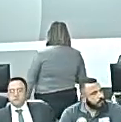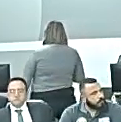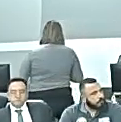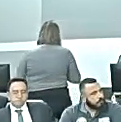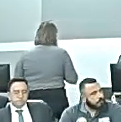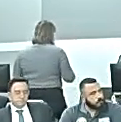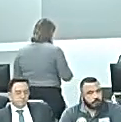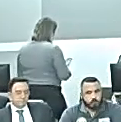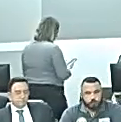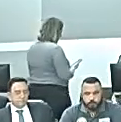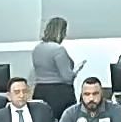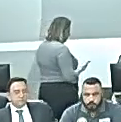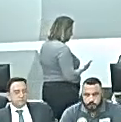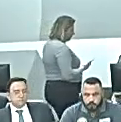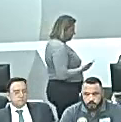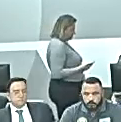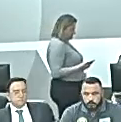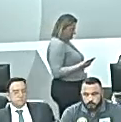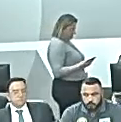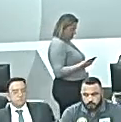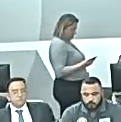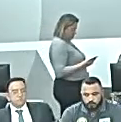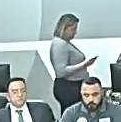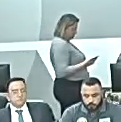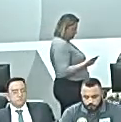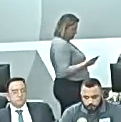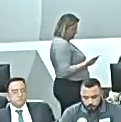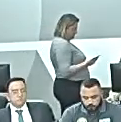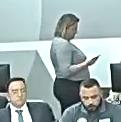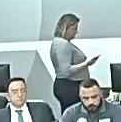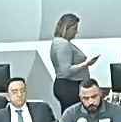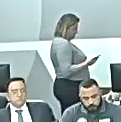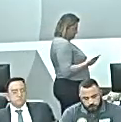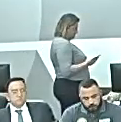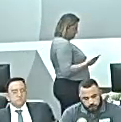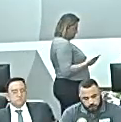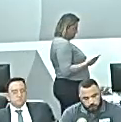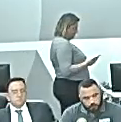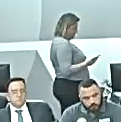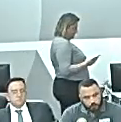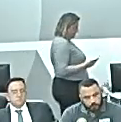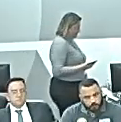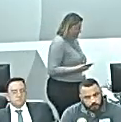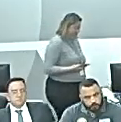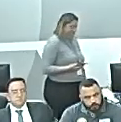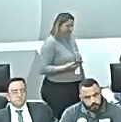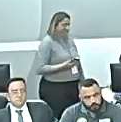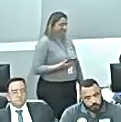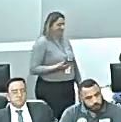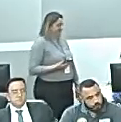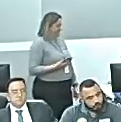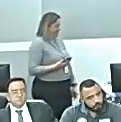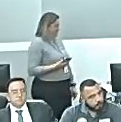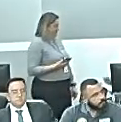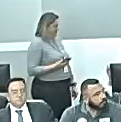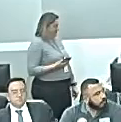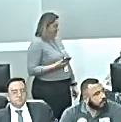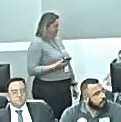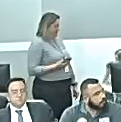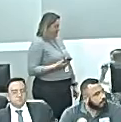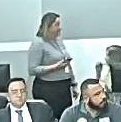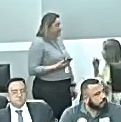guarda de presos ea polícia militar dos muros das unidades depois como secretário de estado